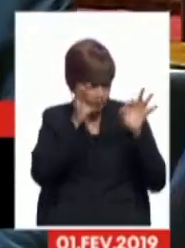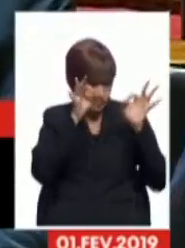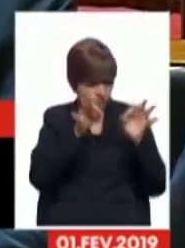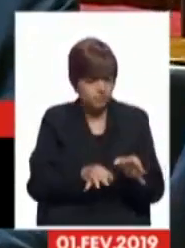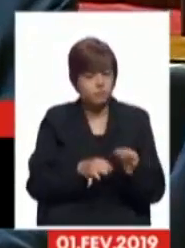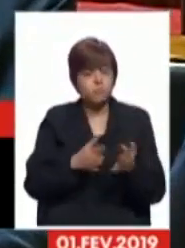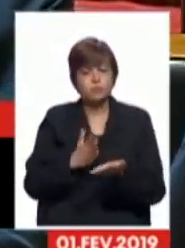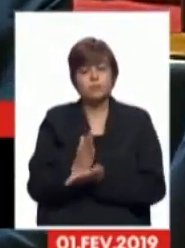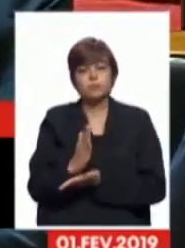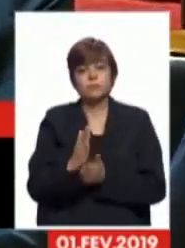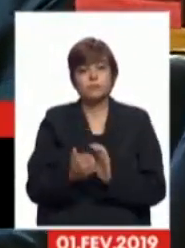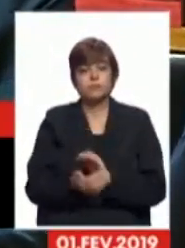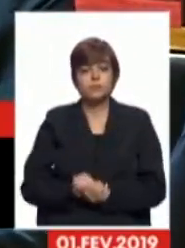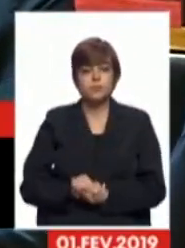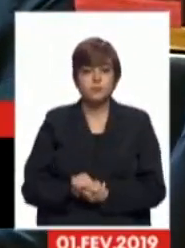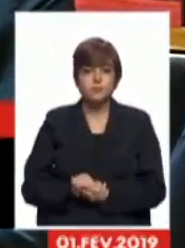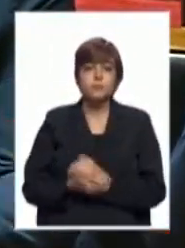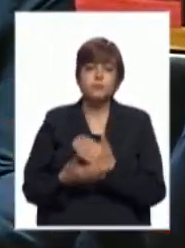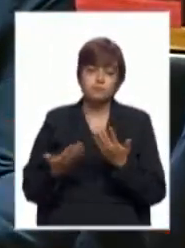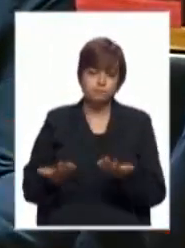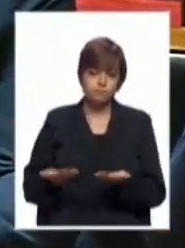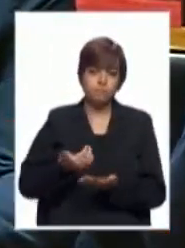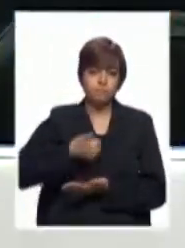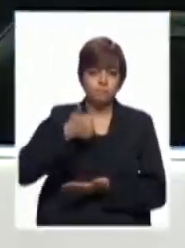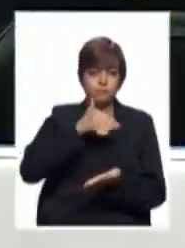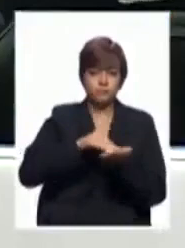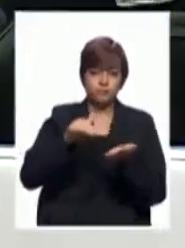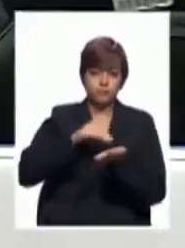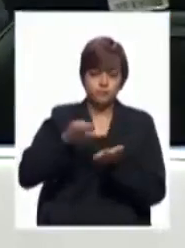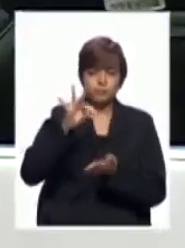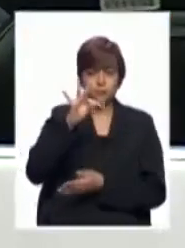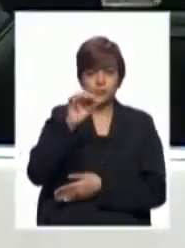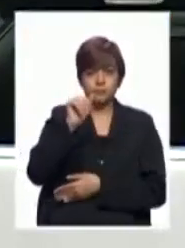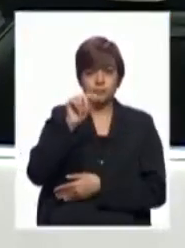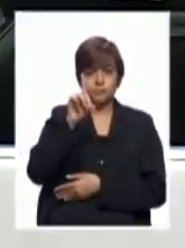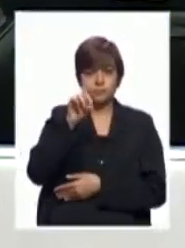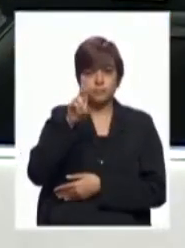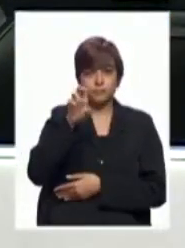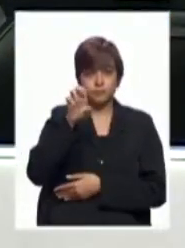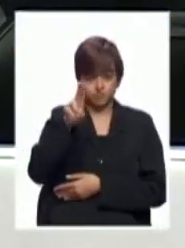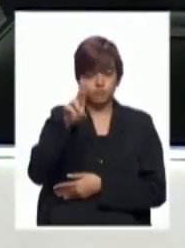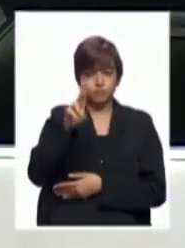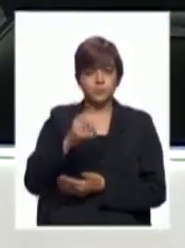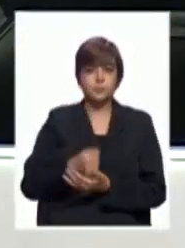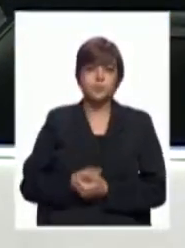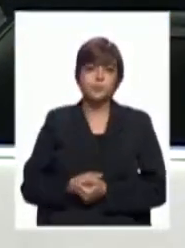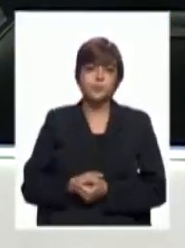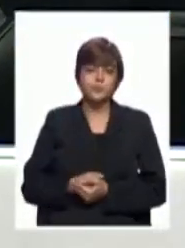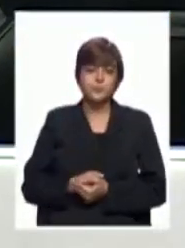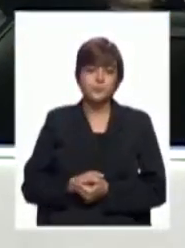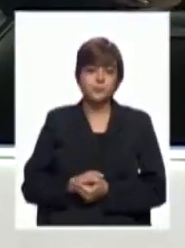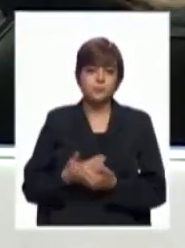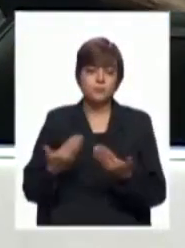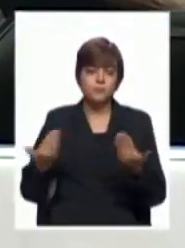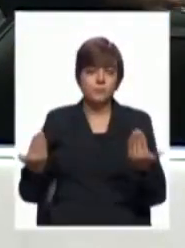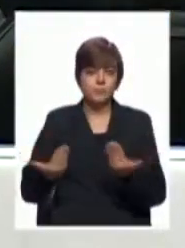Para o primeiro secretário da Assembleia Legislativa, está eleito. A seguir, vem a presidência, vai